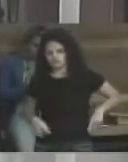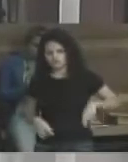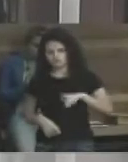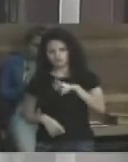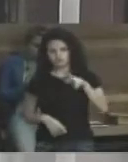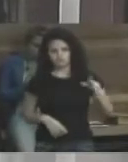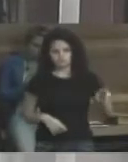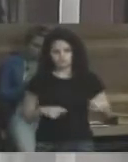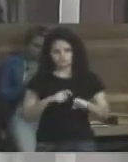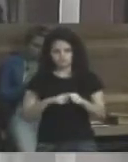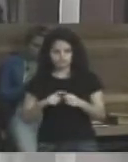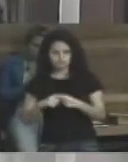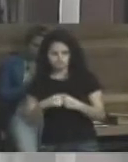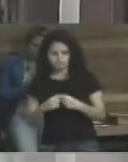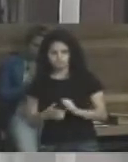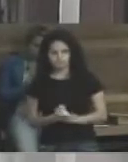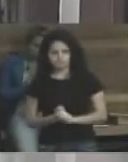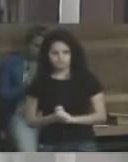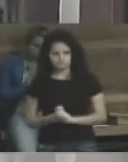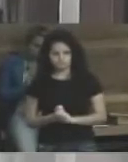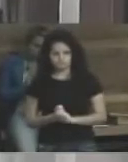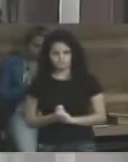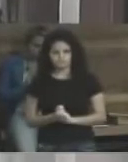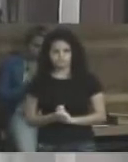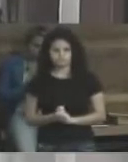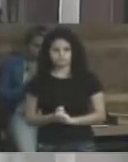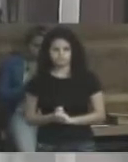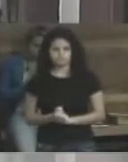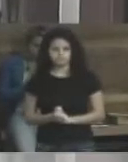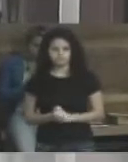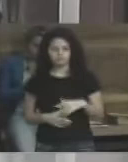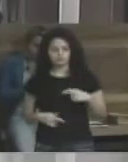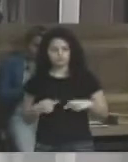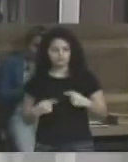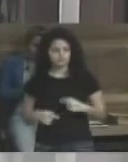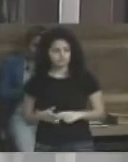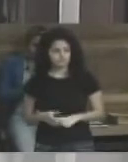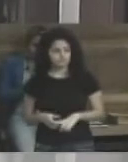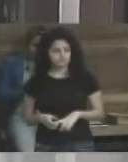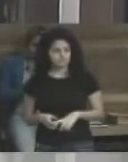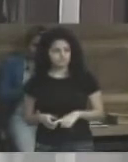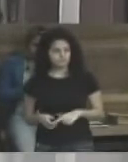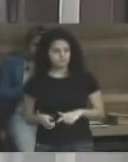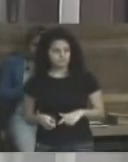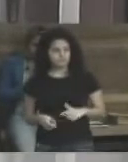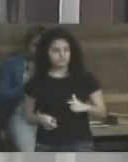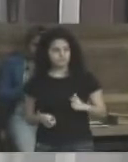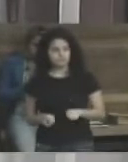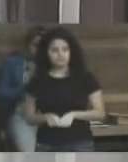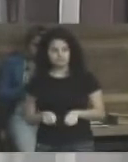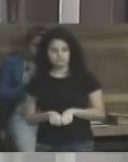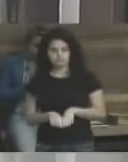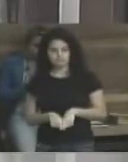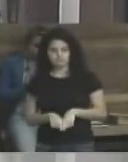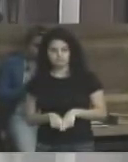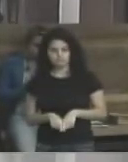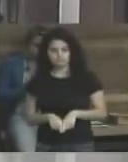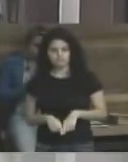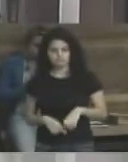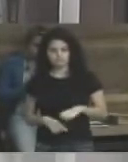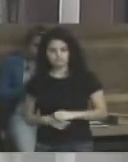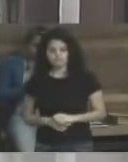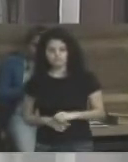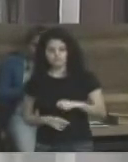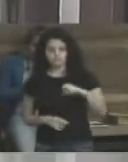Câmara de Mangaratiba e presidente da Câmara de Mangaratiba. Além do senador da República pelo Rio de Janeiro,